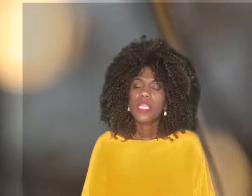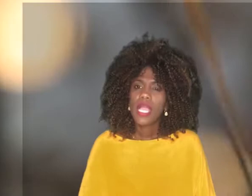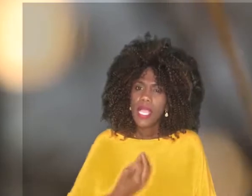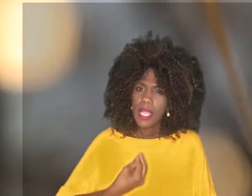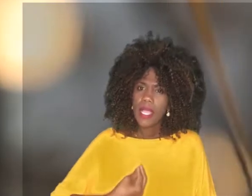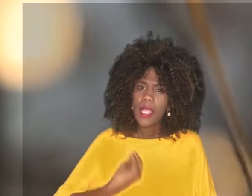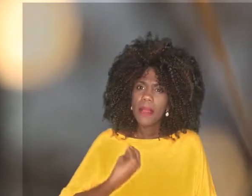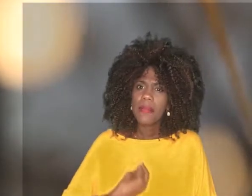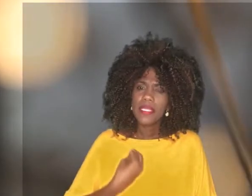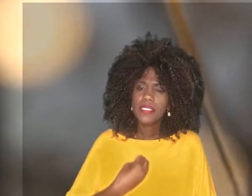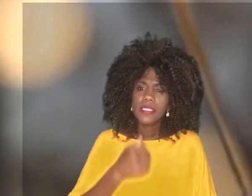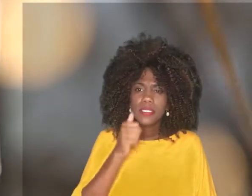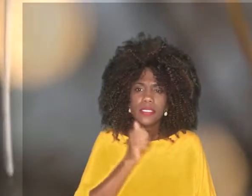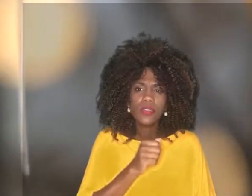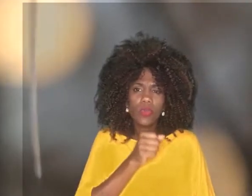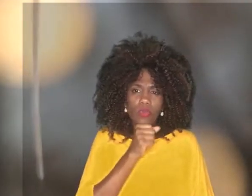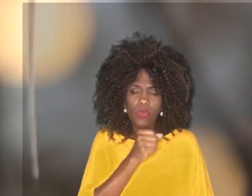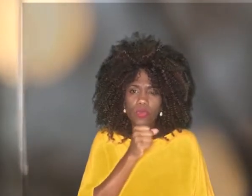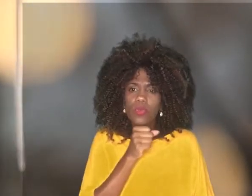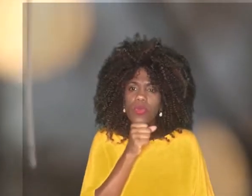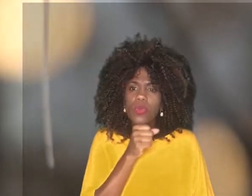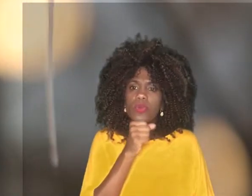A presença de vovó,